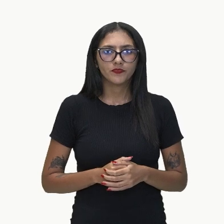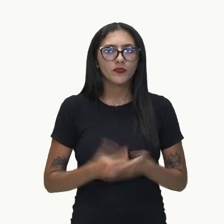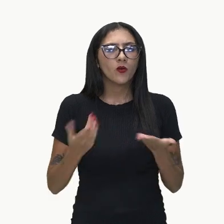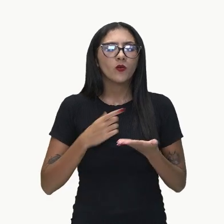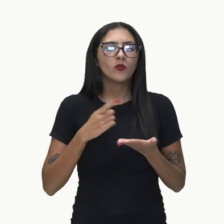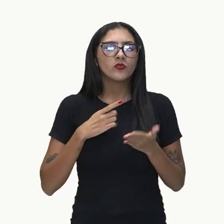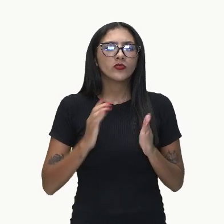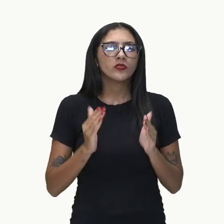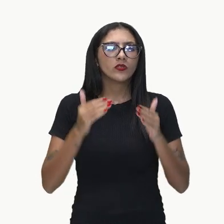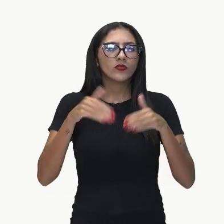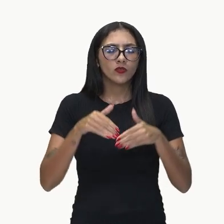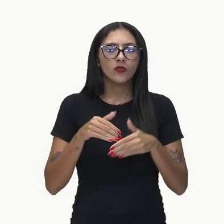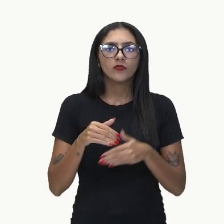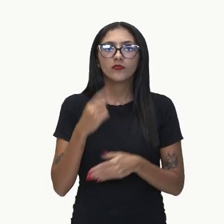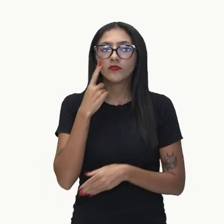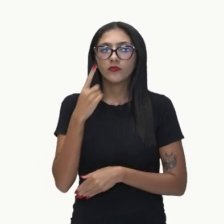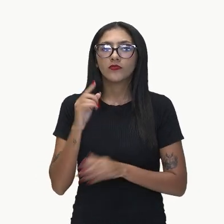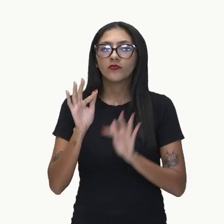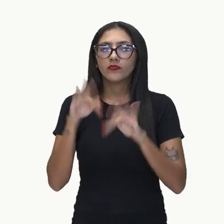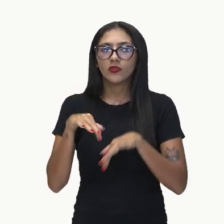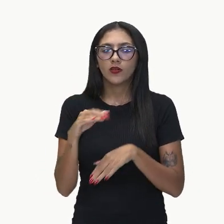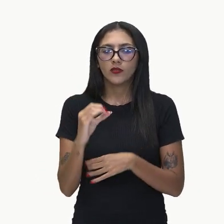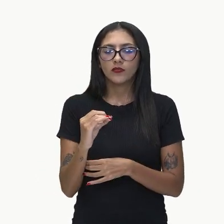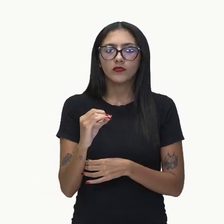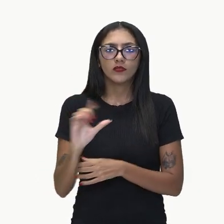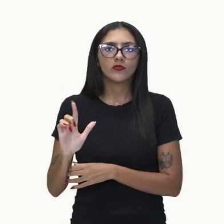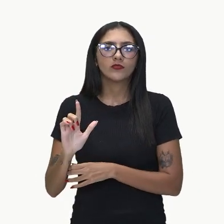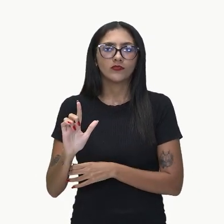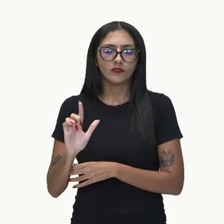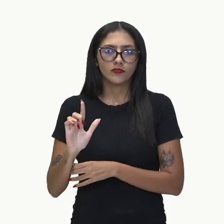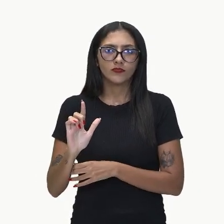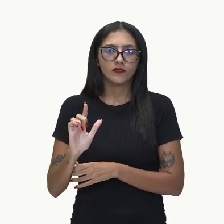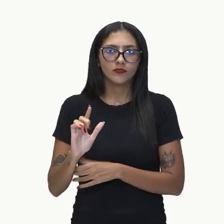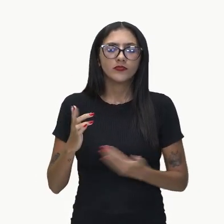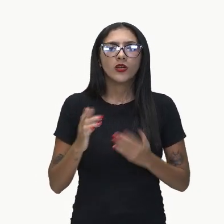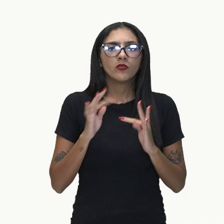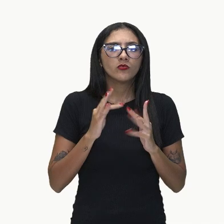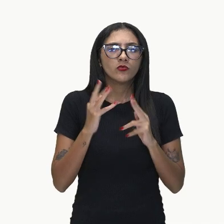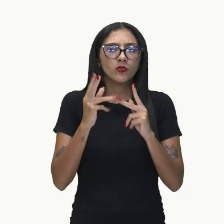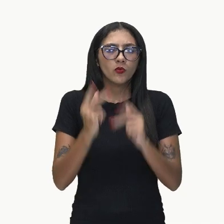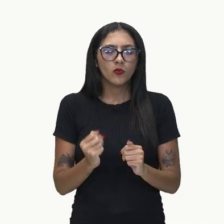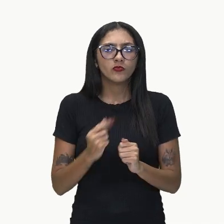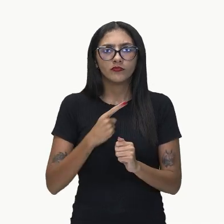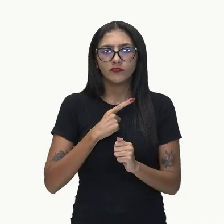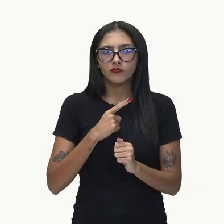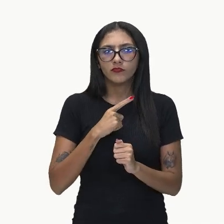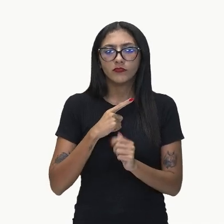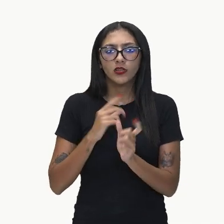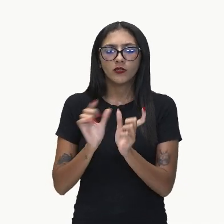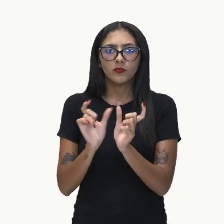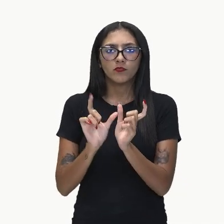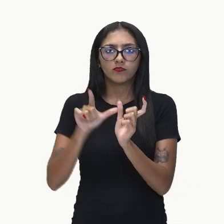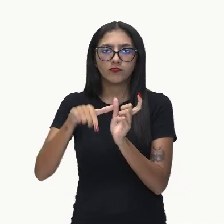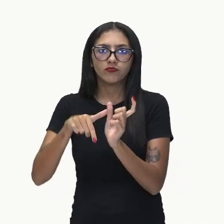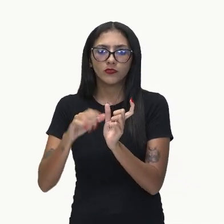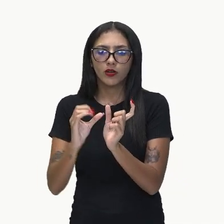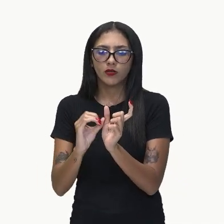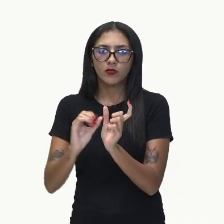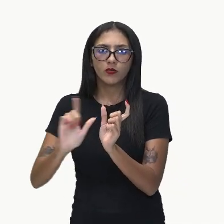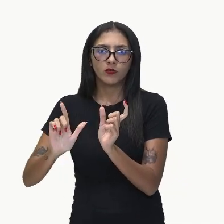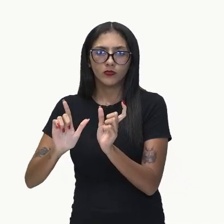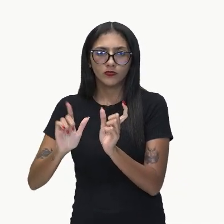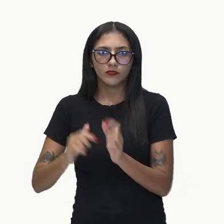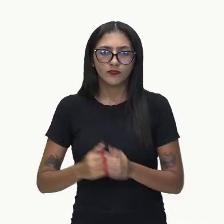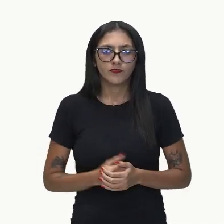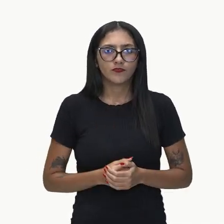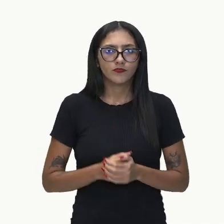álcool, a terminação é ol, de álcool. Então, todos vão terminar em ol. Então, observe aqui,